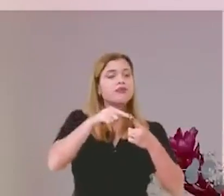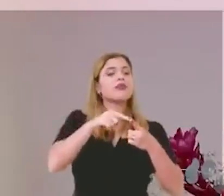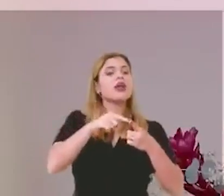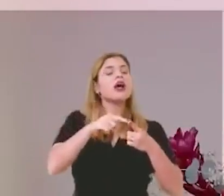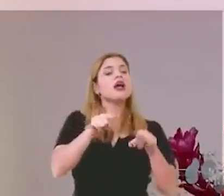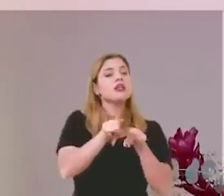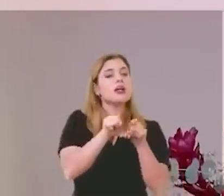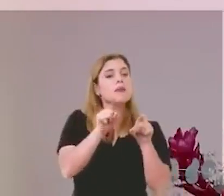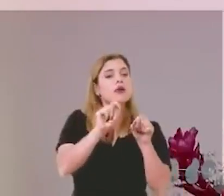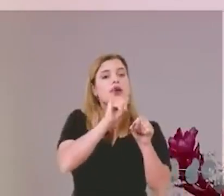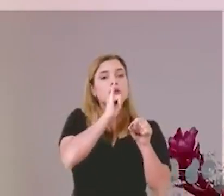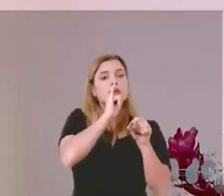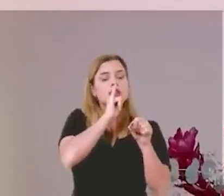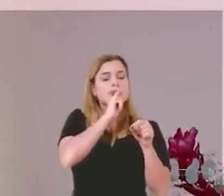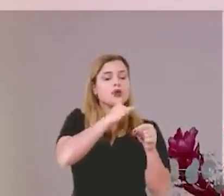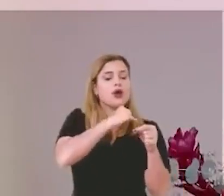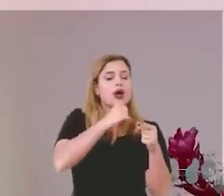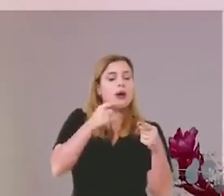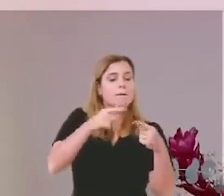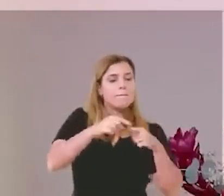nas igrejas há mais de 20 anos.